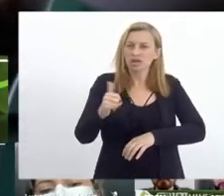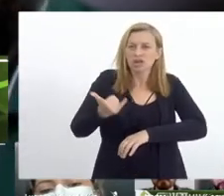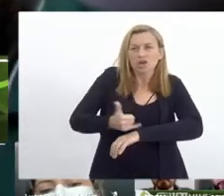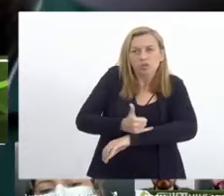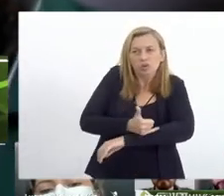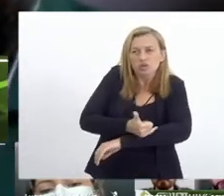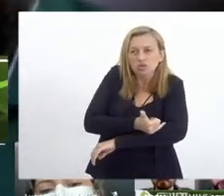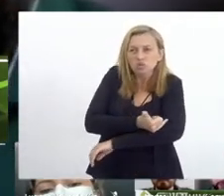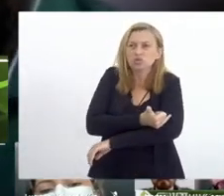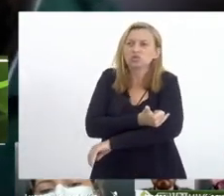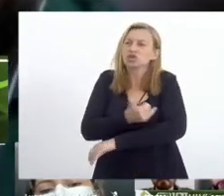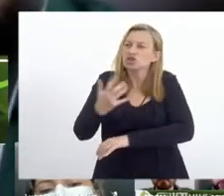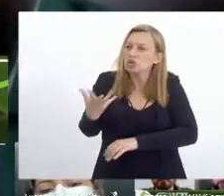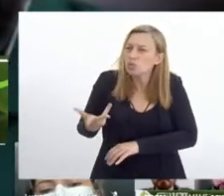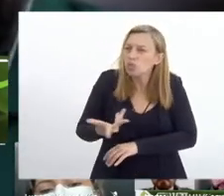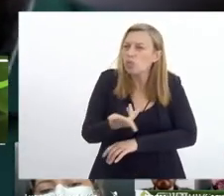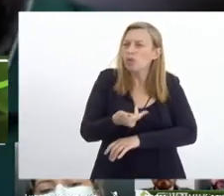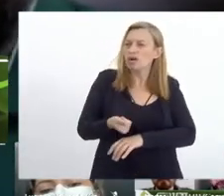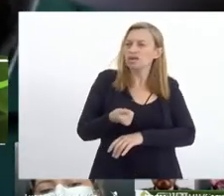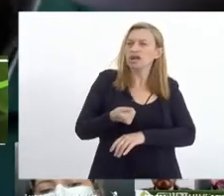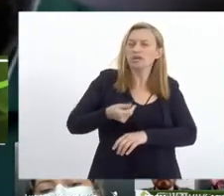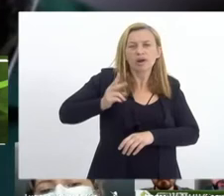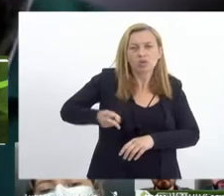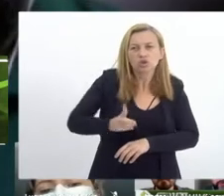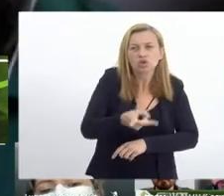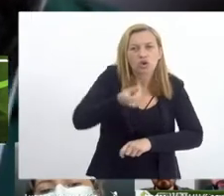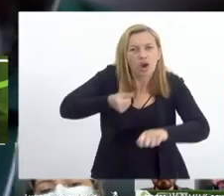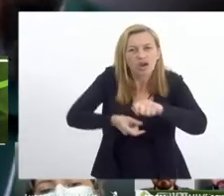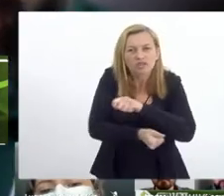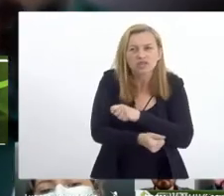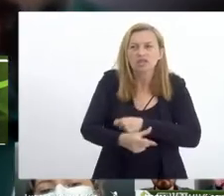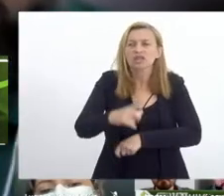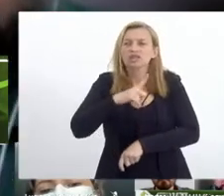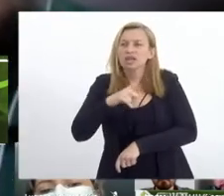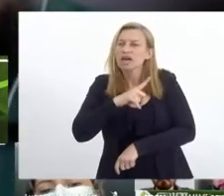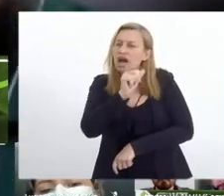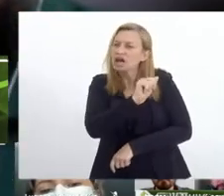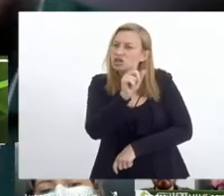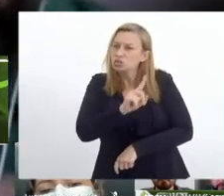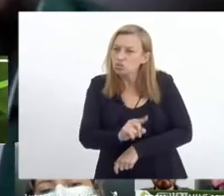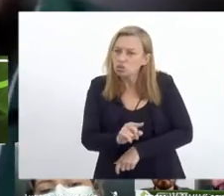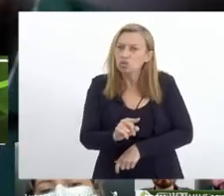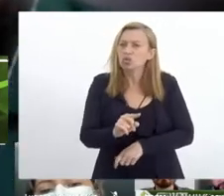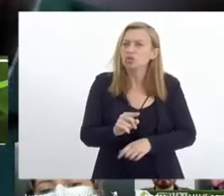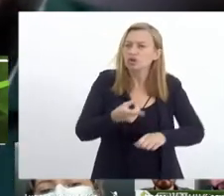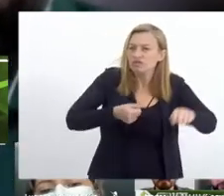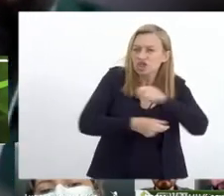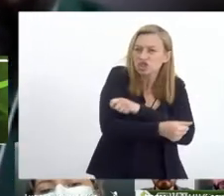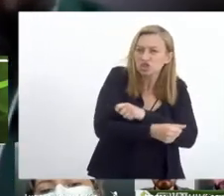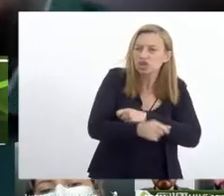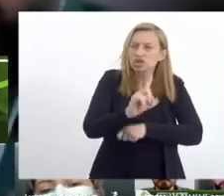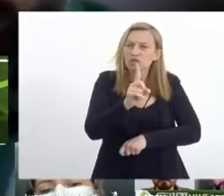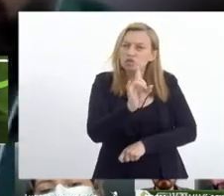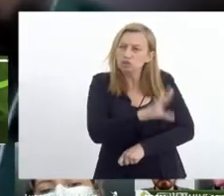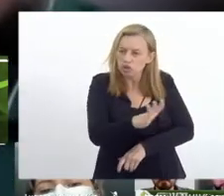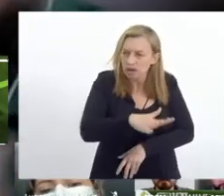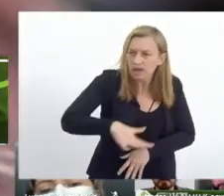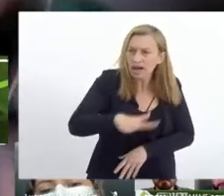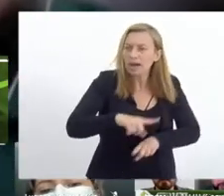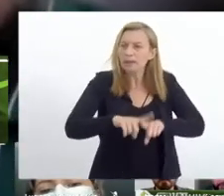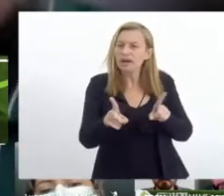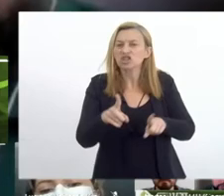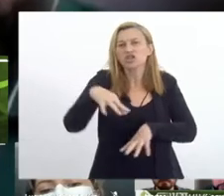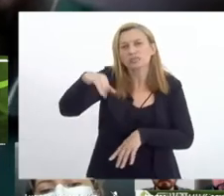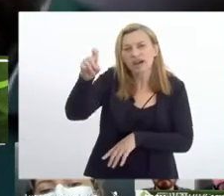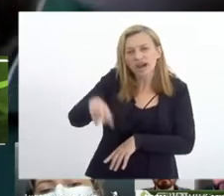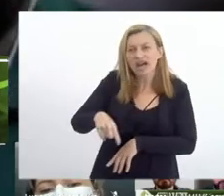adequada para continuar investindo, né? A gente tem a Azul que investindo aí não só em Campos, em Macaé, mas